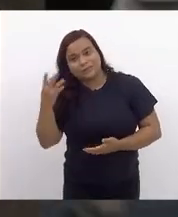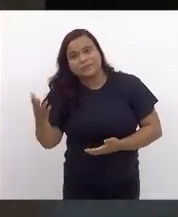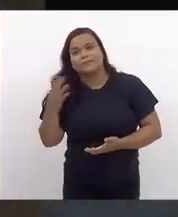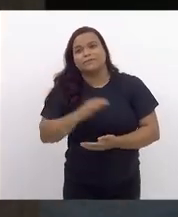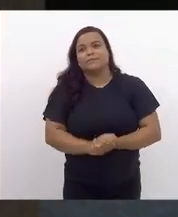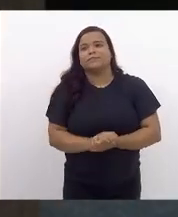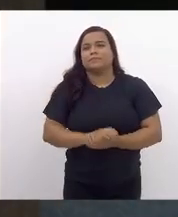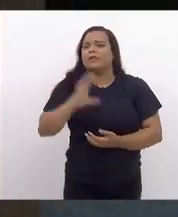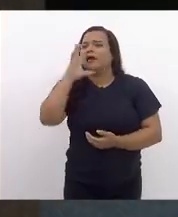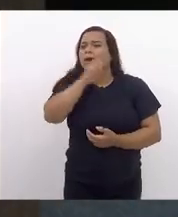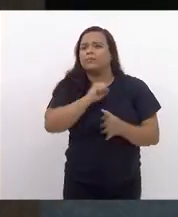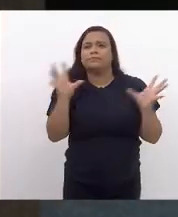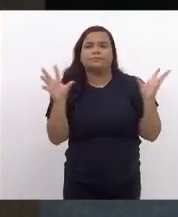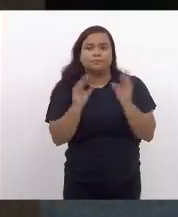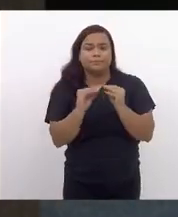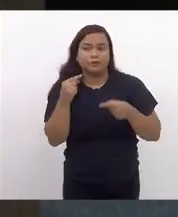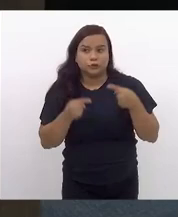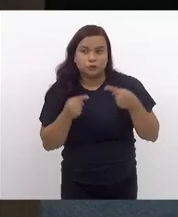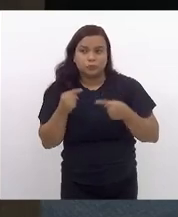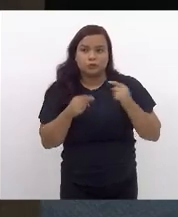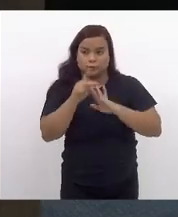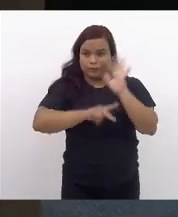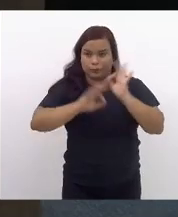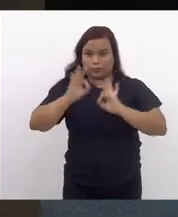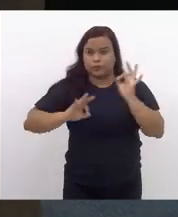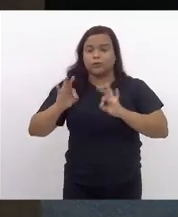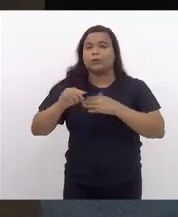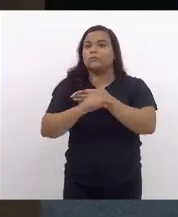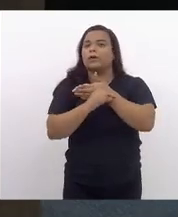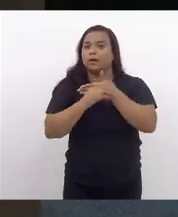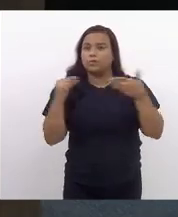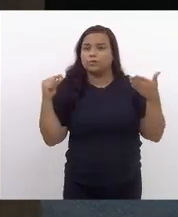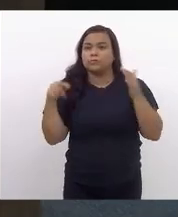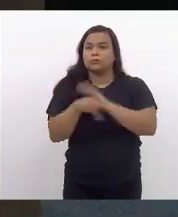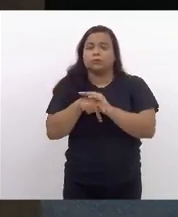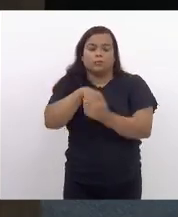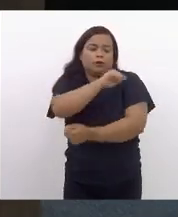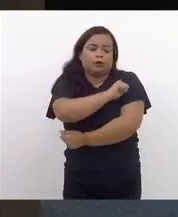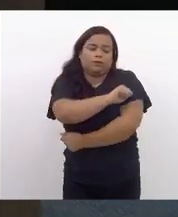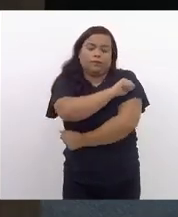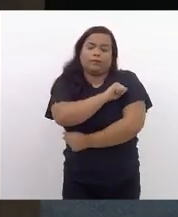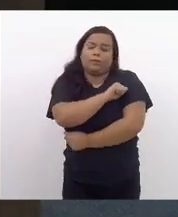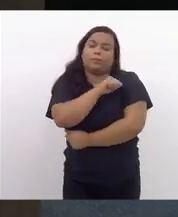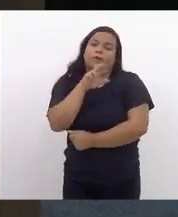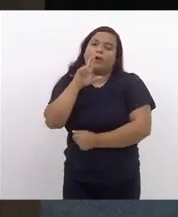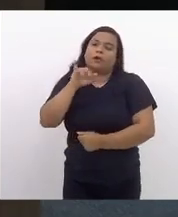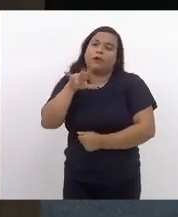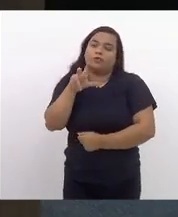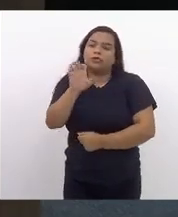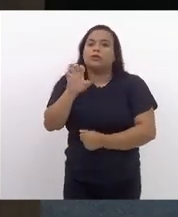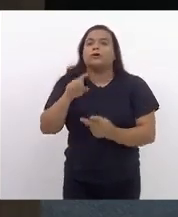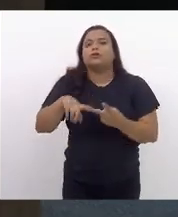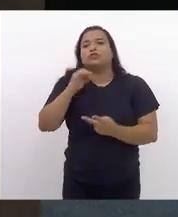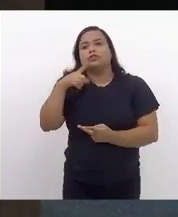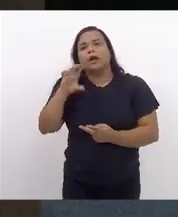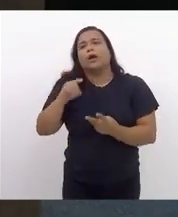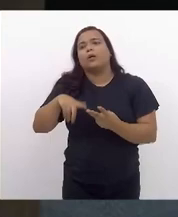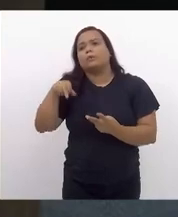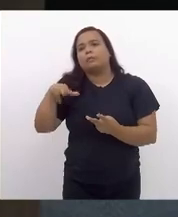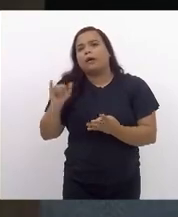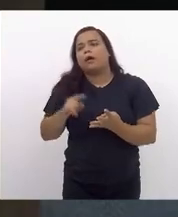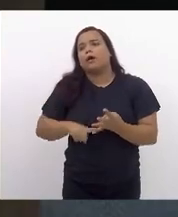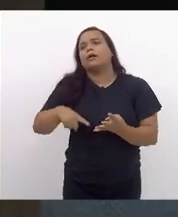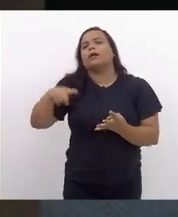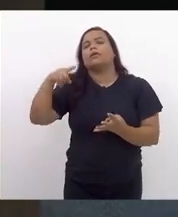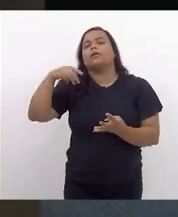Muito rápido para discutir esse projeto aí de autoria da enfermeira Rejane, Chicão Bulhões, Dani Monteiro, Mata Rocha,